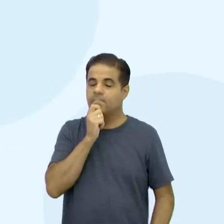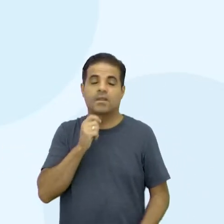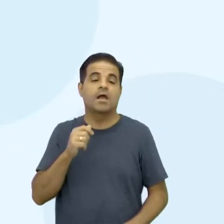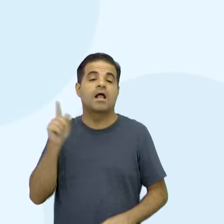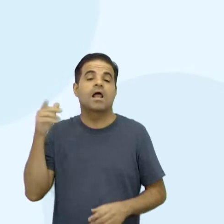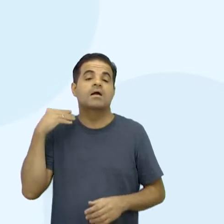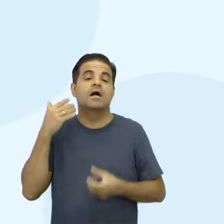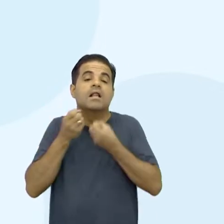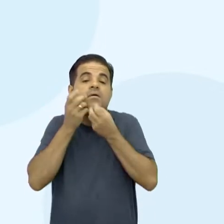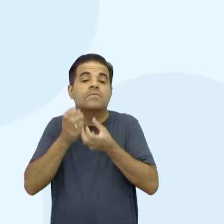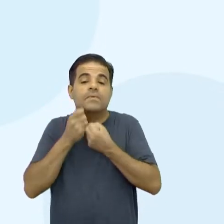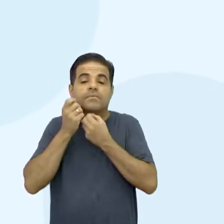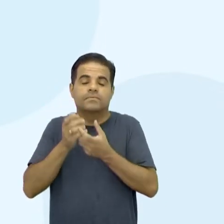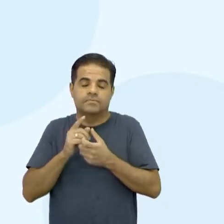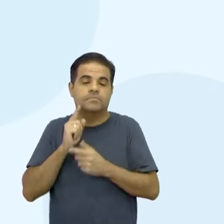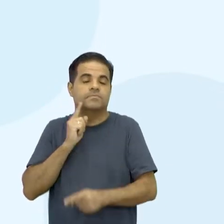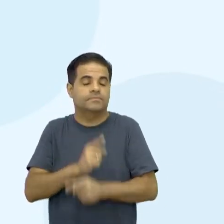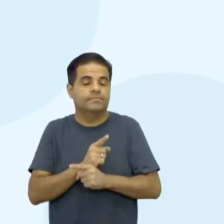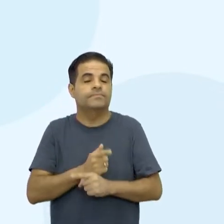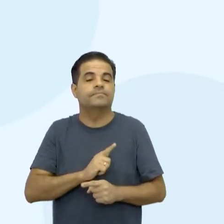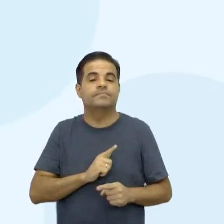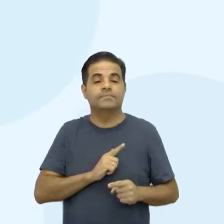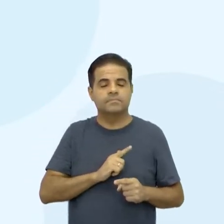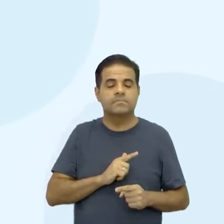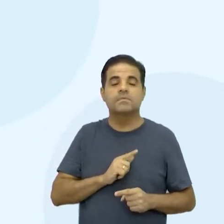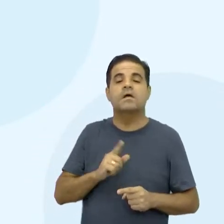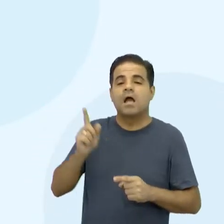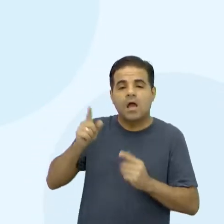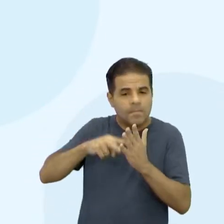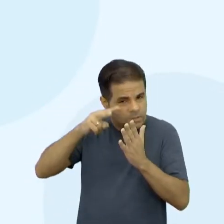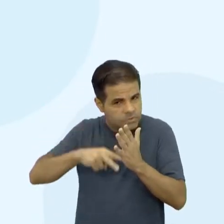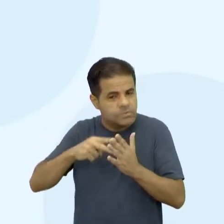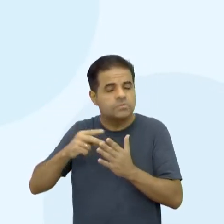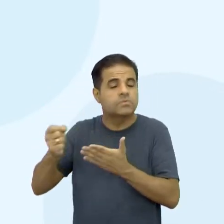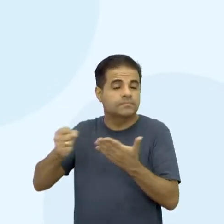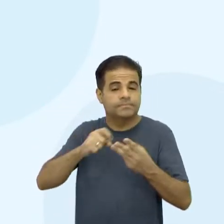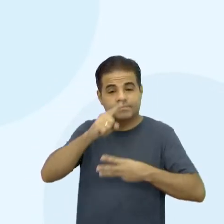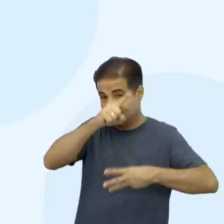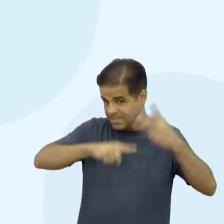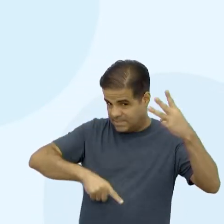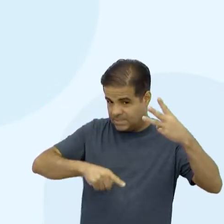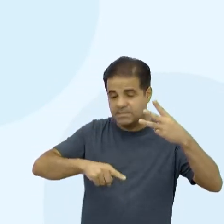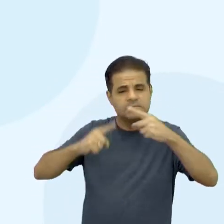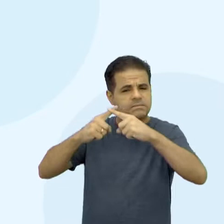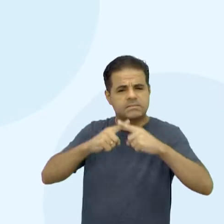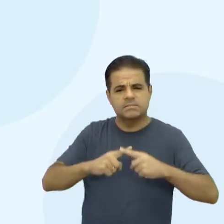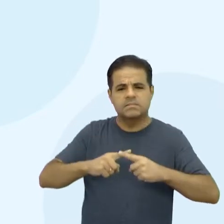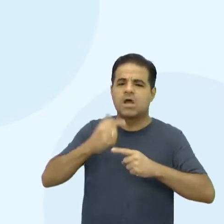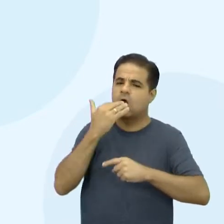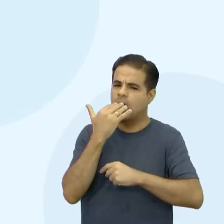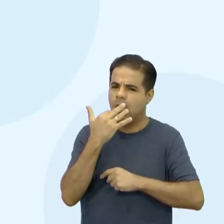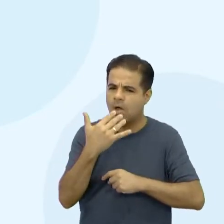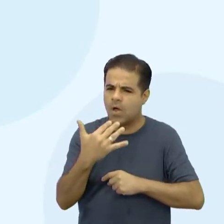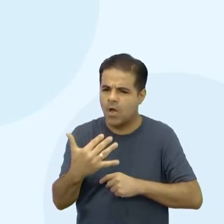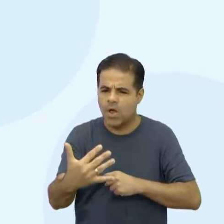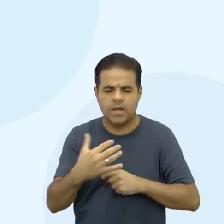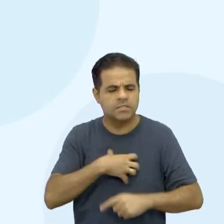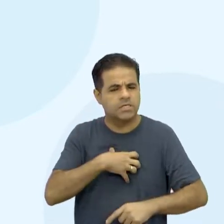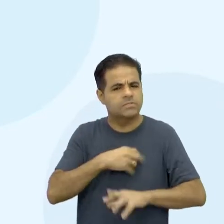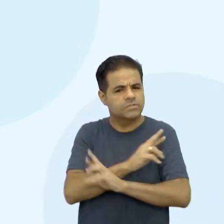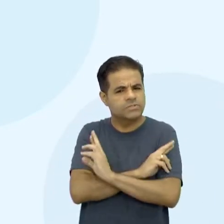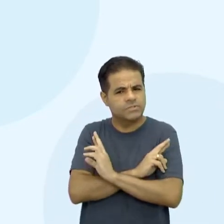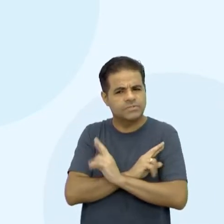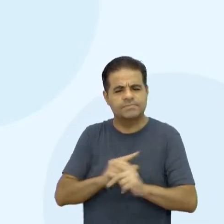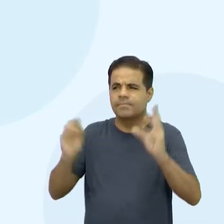dados aí livres. Então, é uma releitura, traz 3 vezes a Mona Lisa ali, ó, de cores